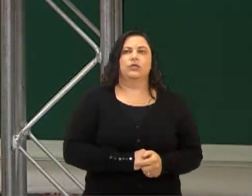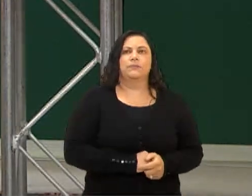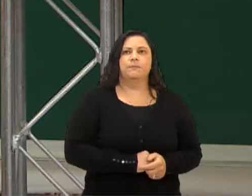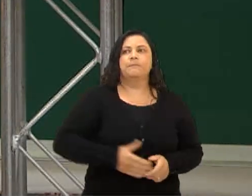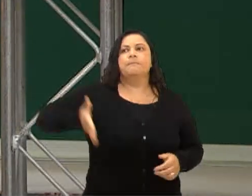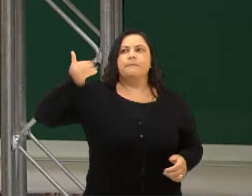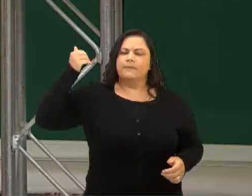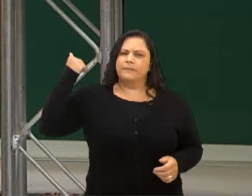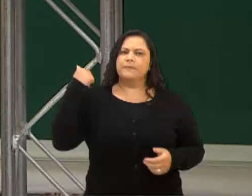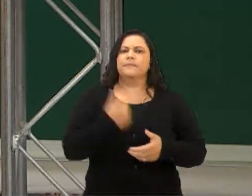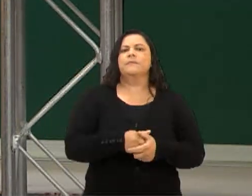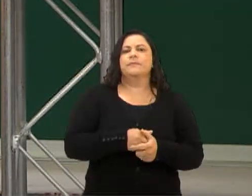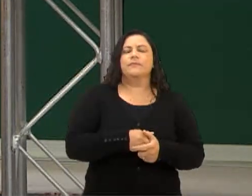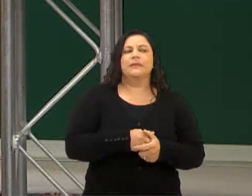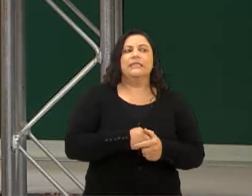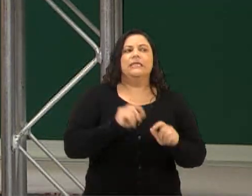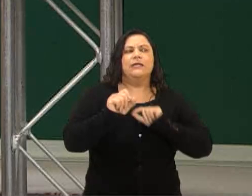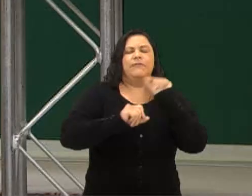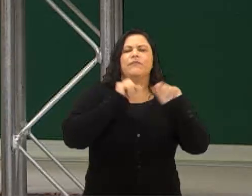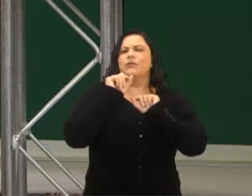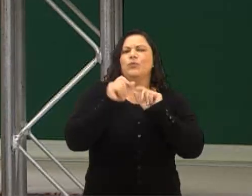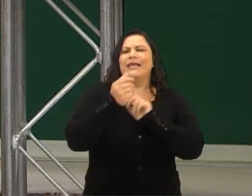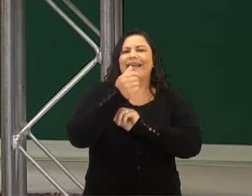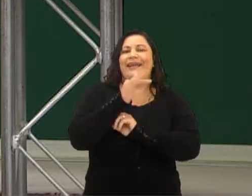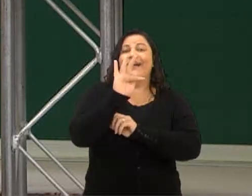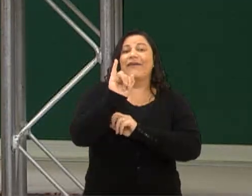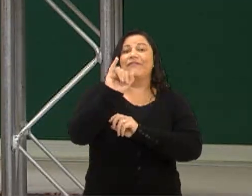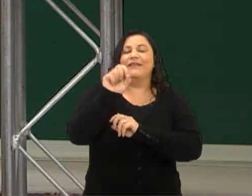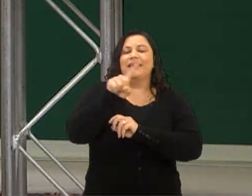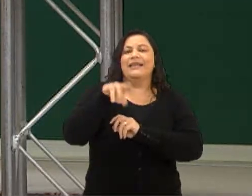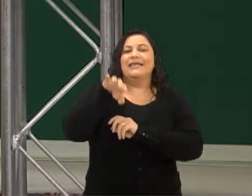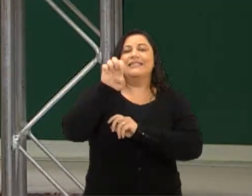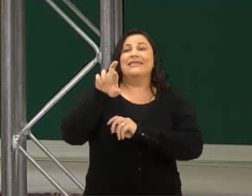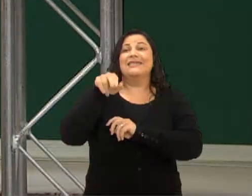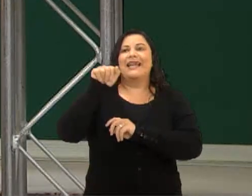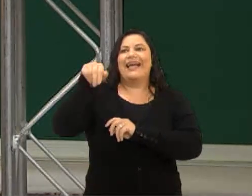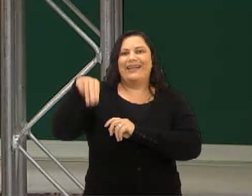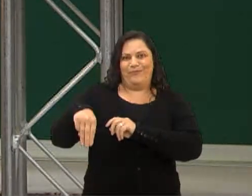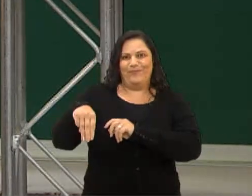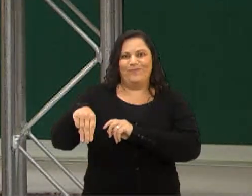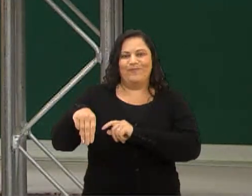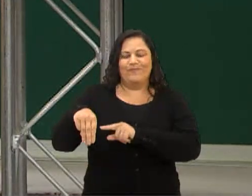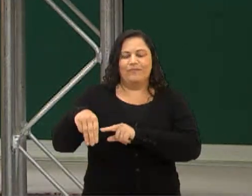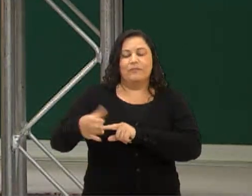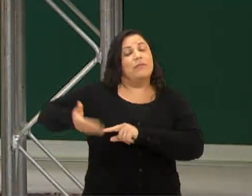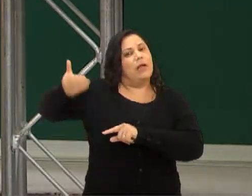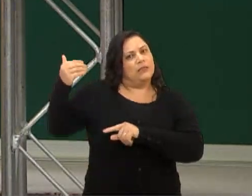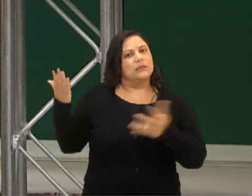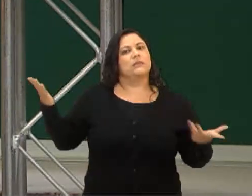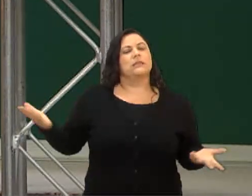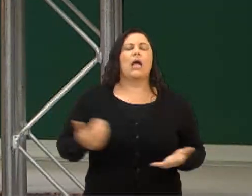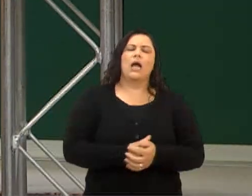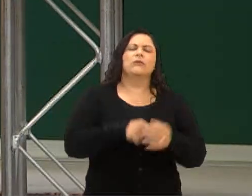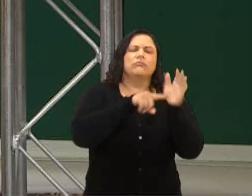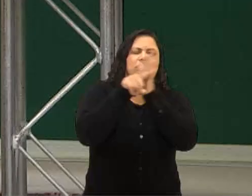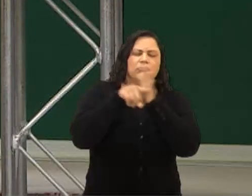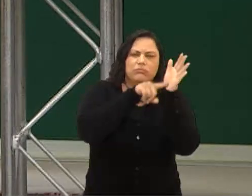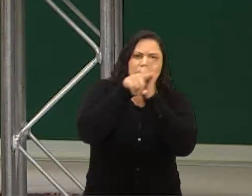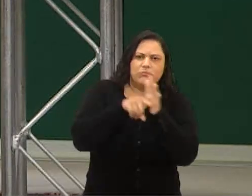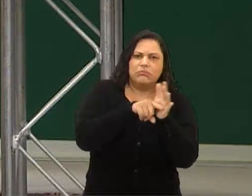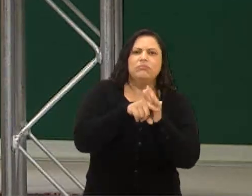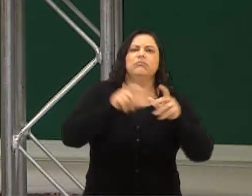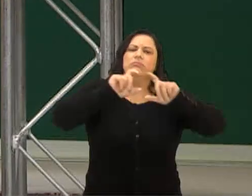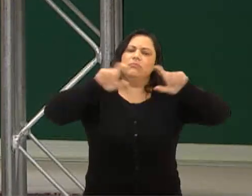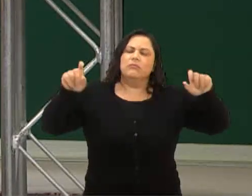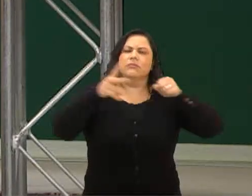fizeram as lições. Né? A gente tem ali, os alunos tinham feito as lições. Né? Então, se vocês pesquisarem lá, depois a